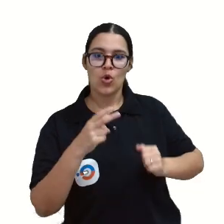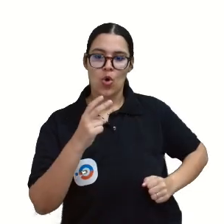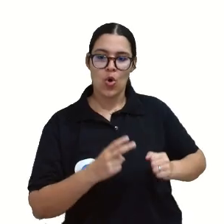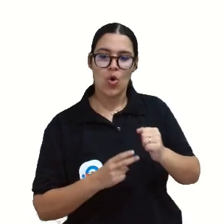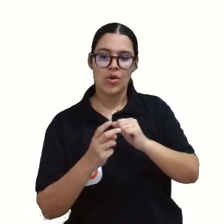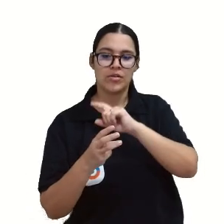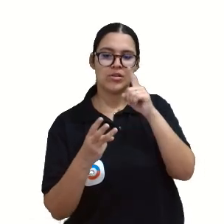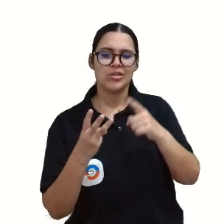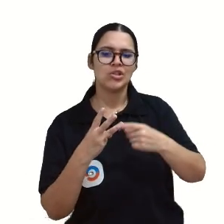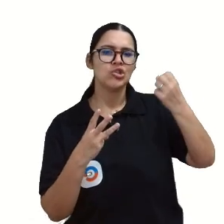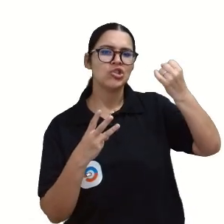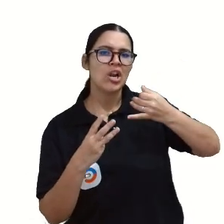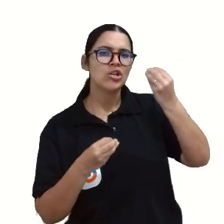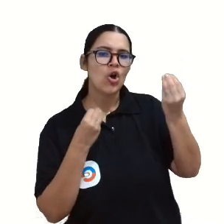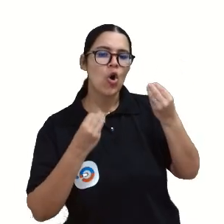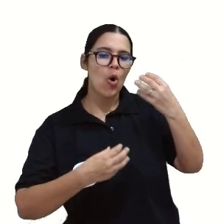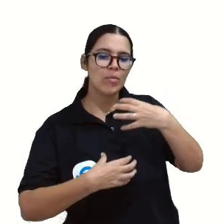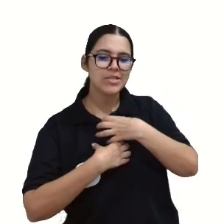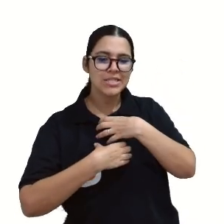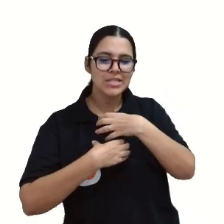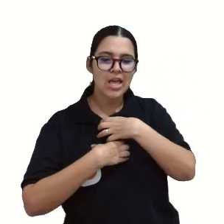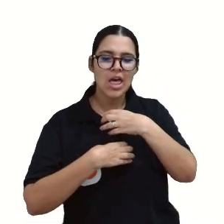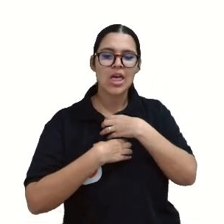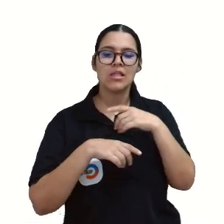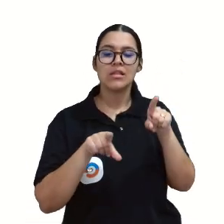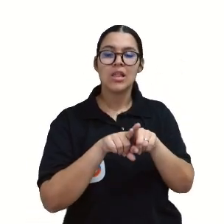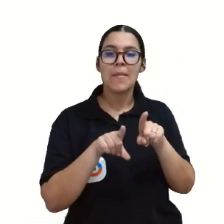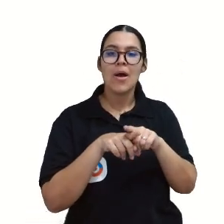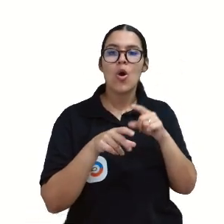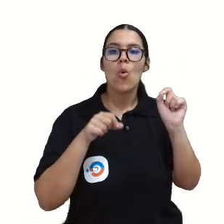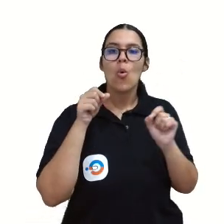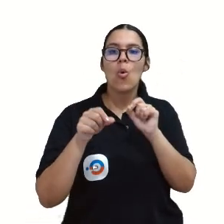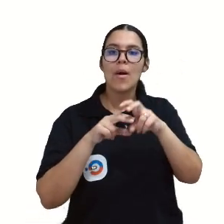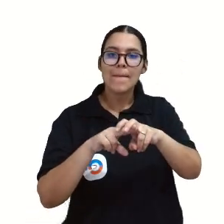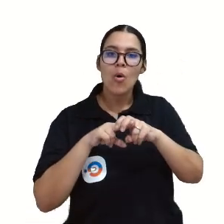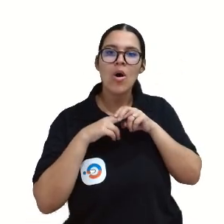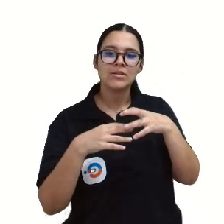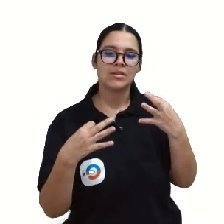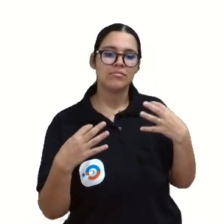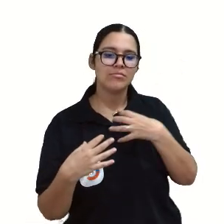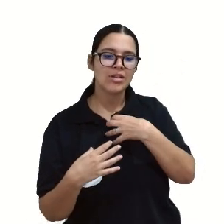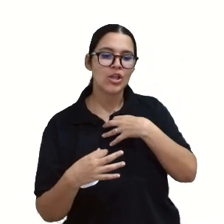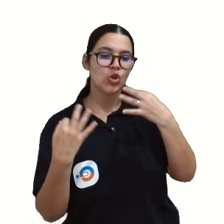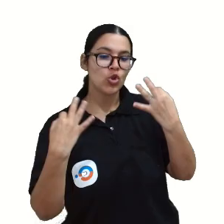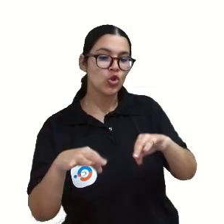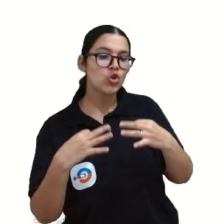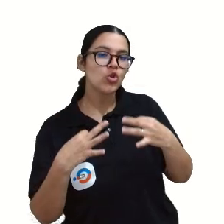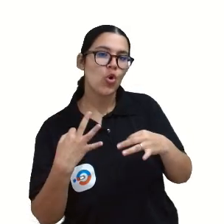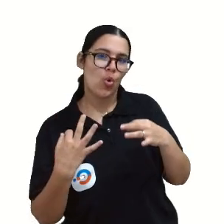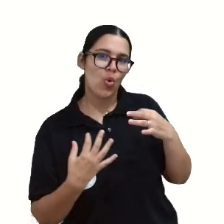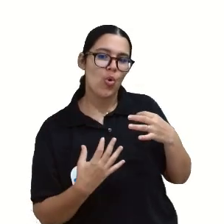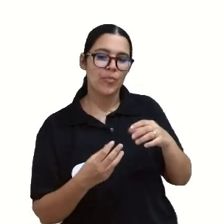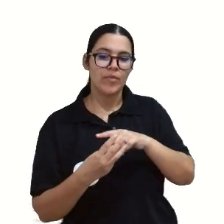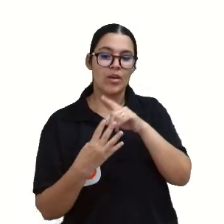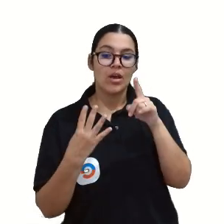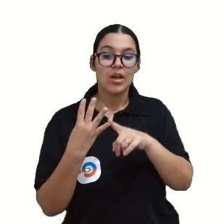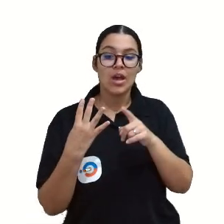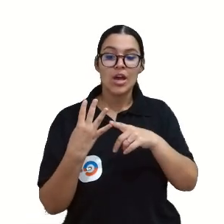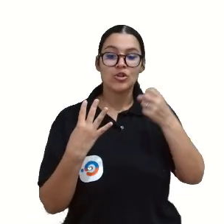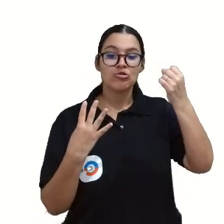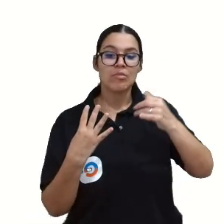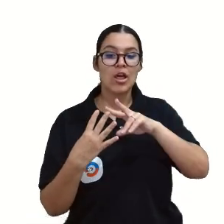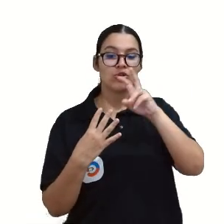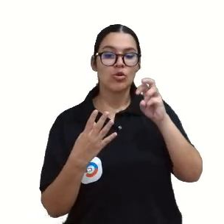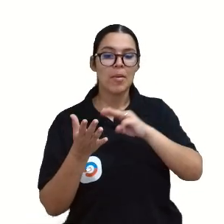desviada, esclarecer os métodos de dores que sentimos durante uma corrida. E a resposta correta é esclarecer os